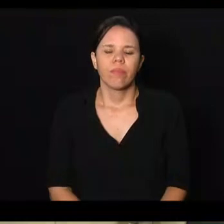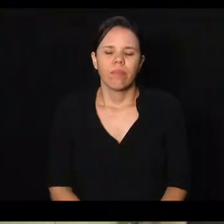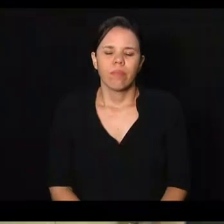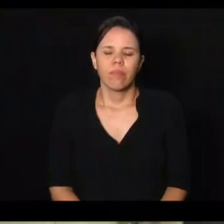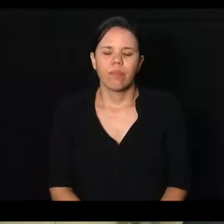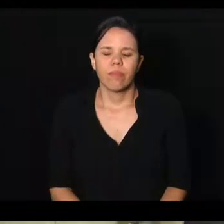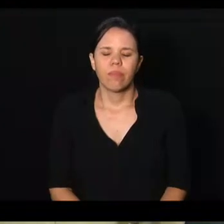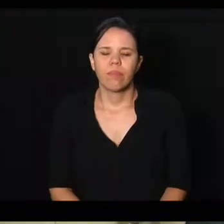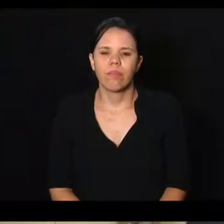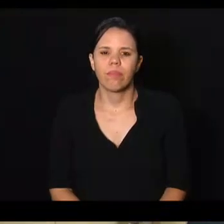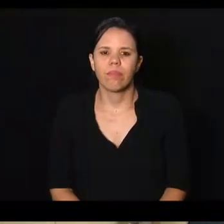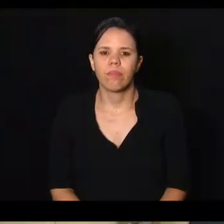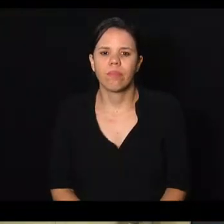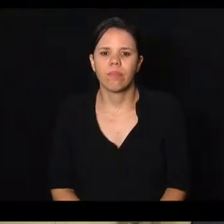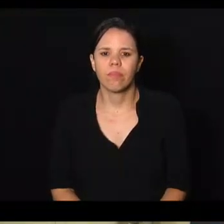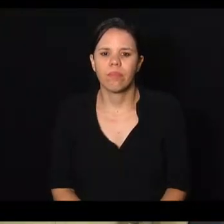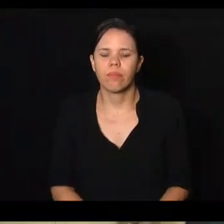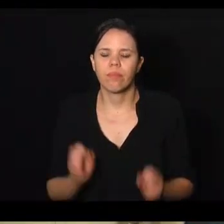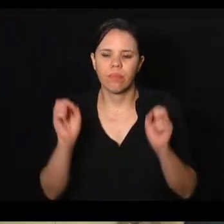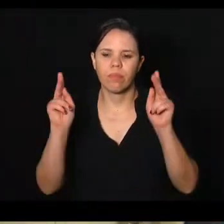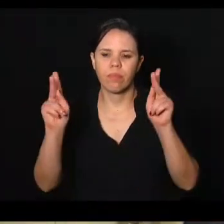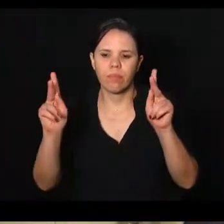Ok.